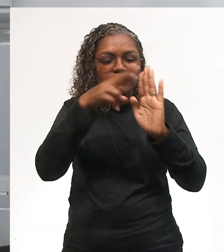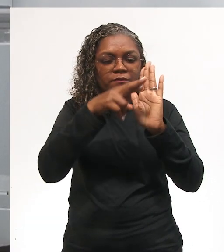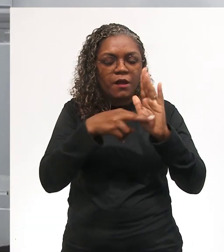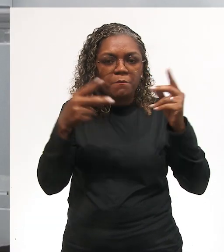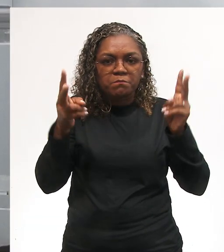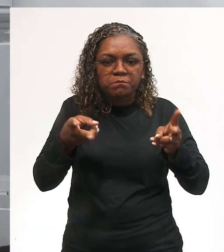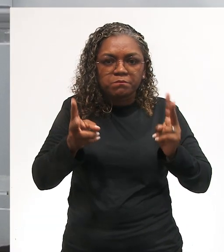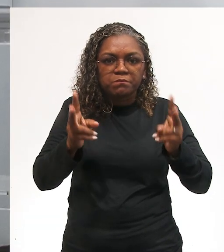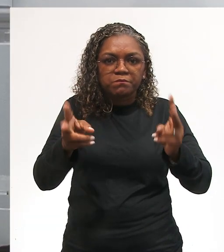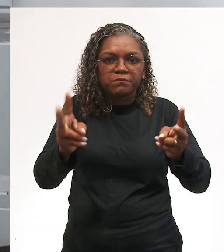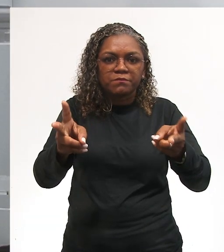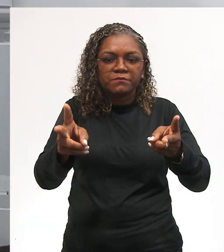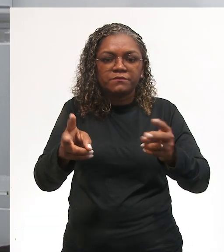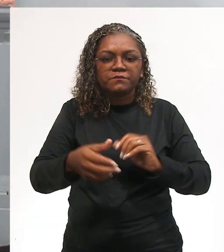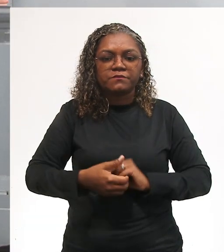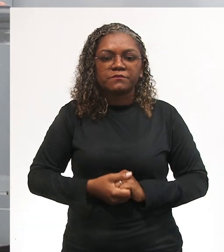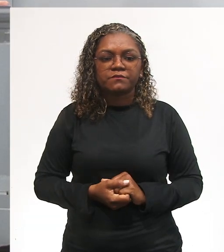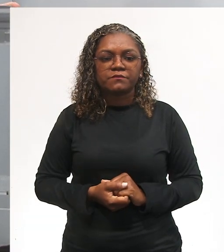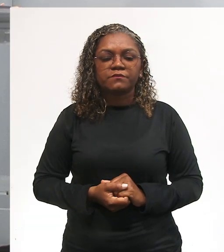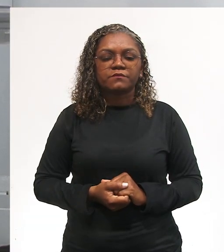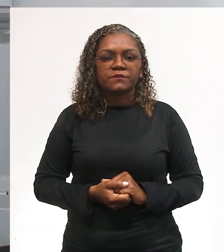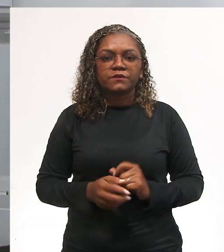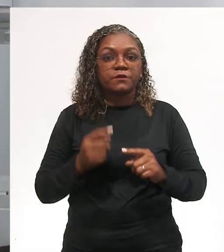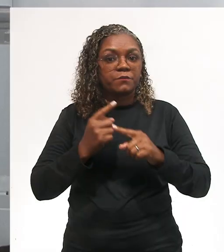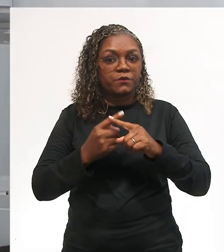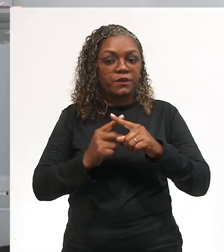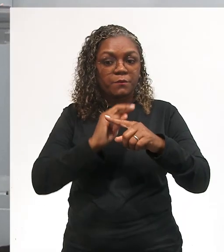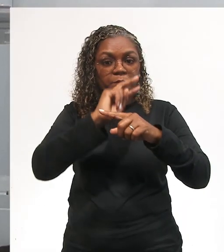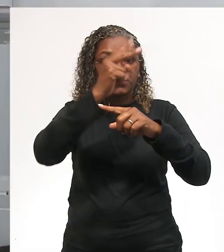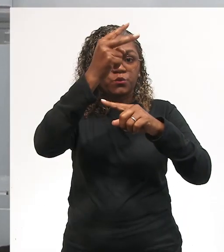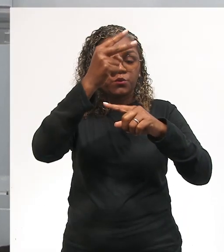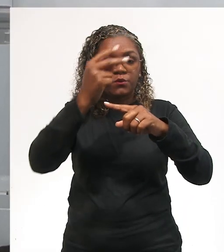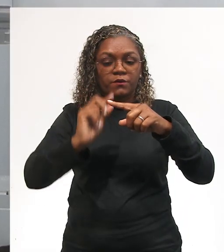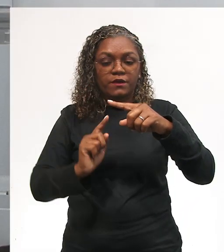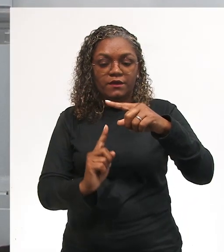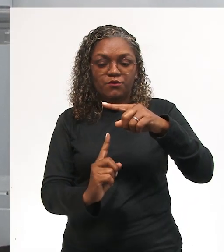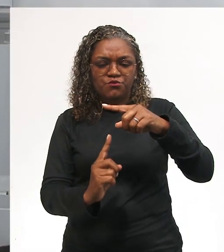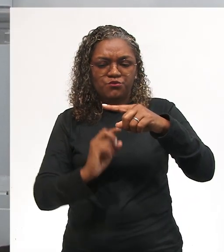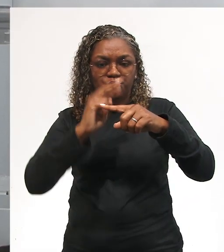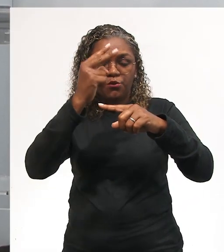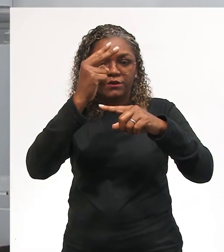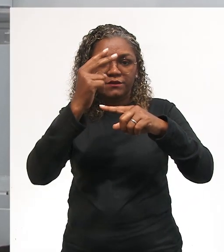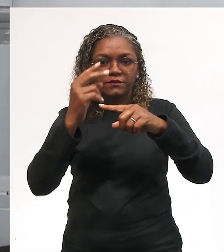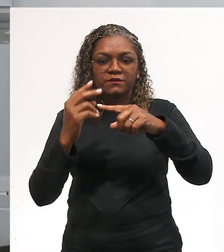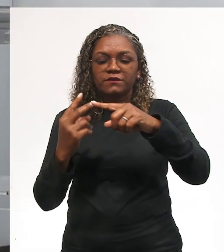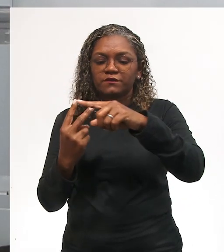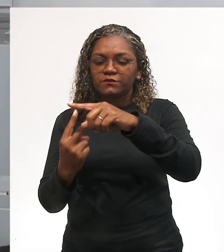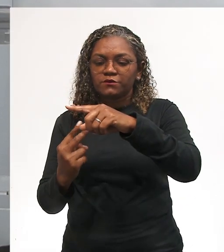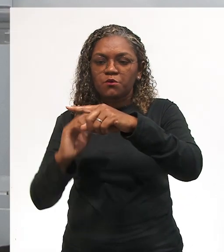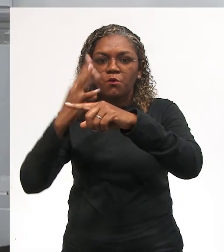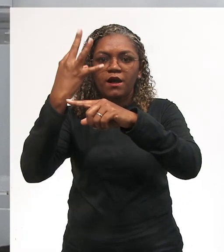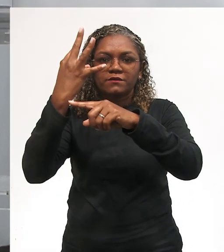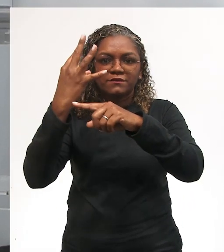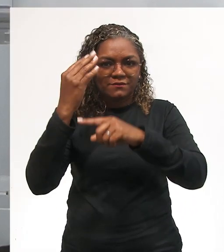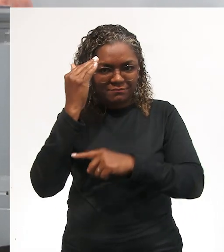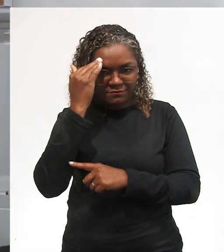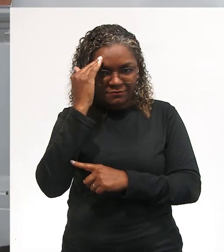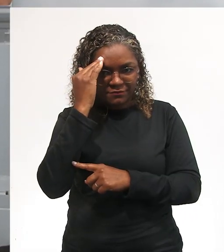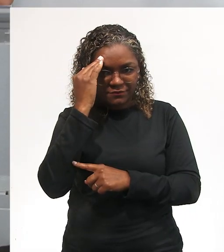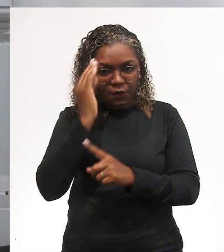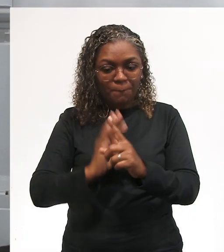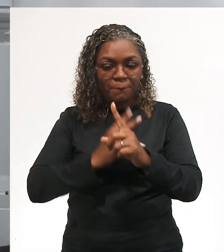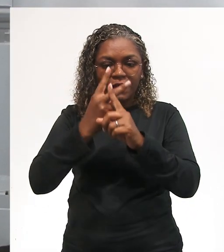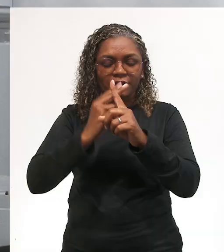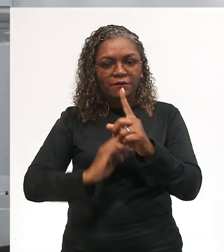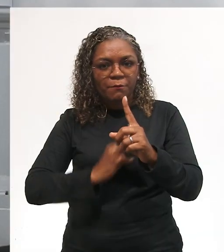regra. Uma sendo o numerador sendo o dobro do denominador, né? Quando nós fizemos a multiplicação dos extremos,